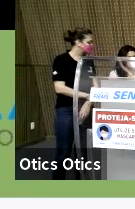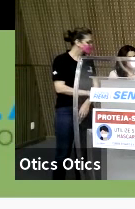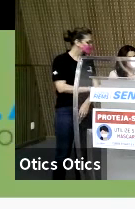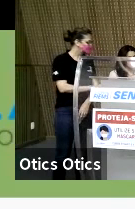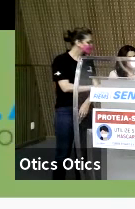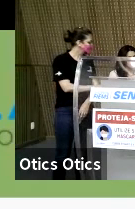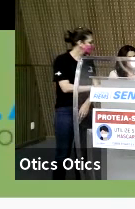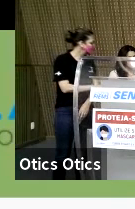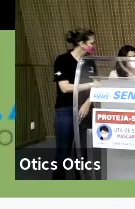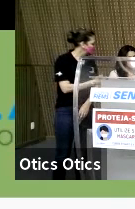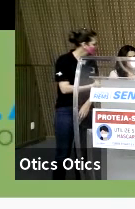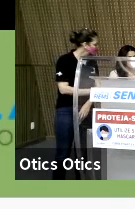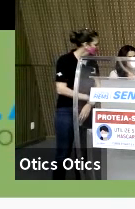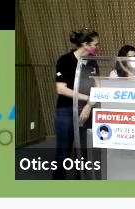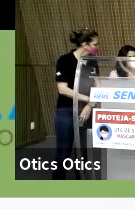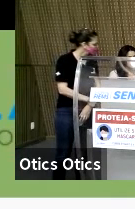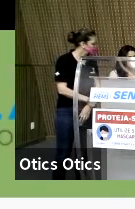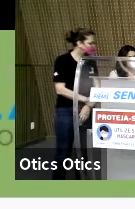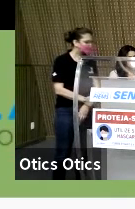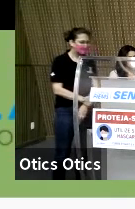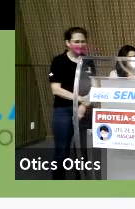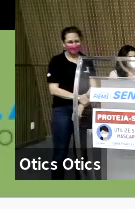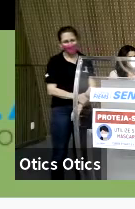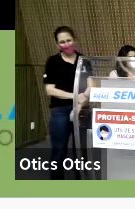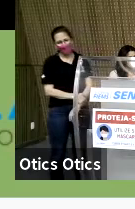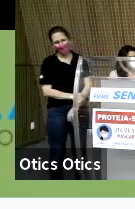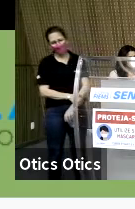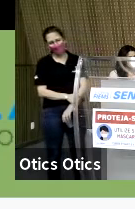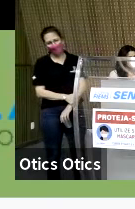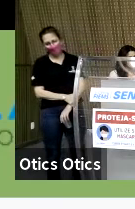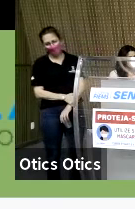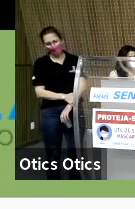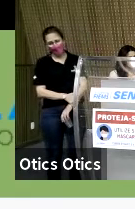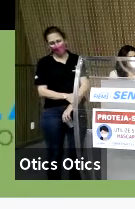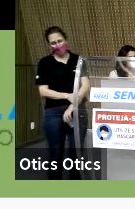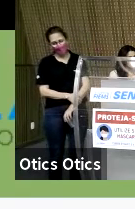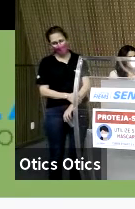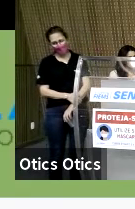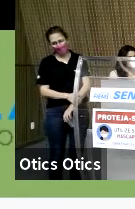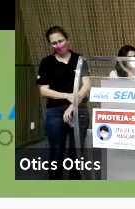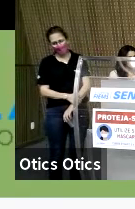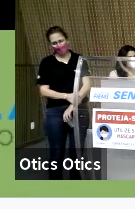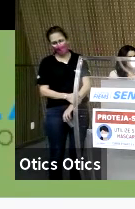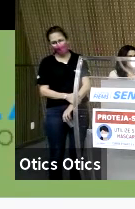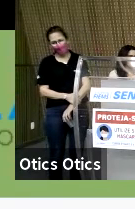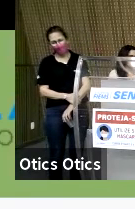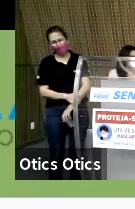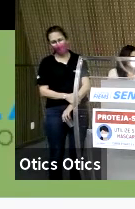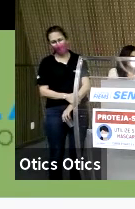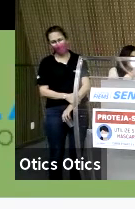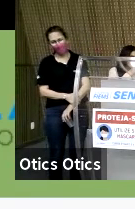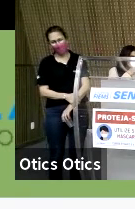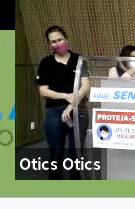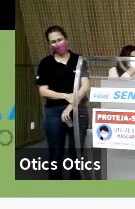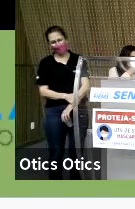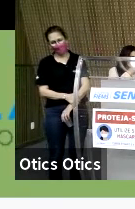2021 8% e no segundo quadrimestre 13%. Então, esse aqui é outro dado que, assim, dentro da unidade